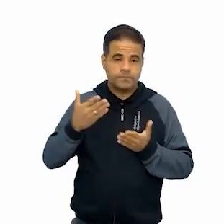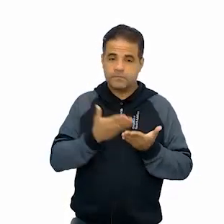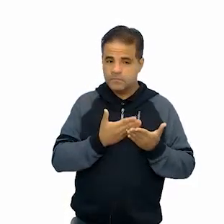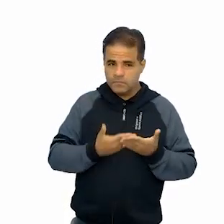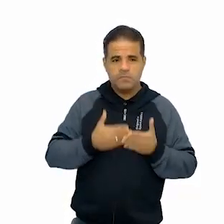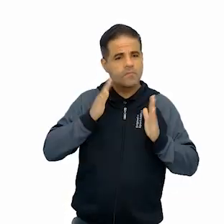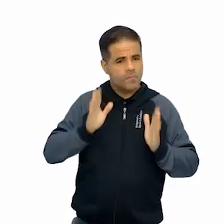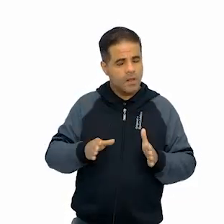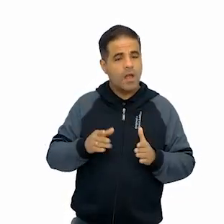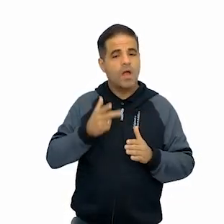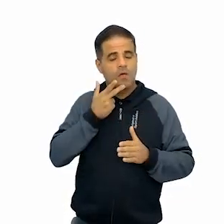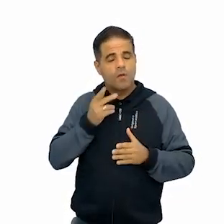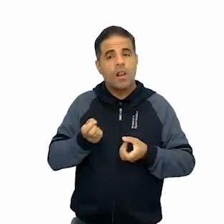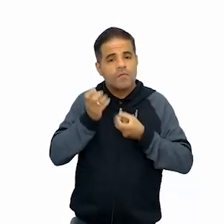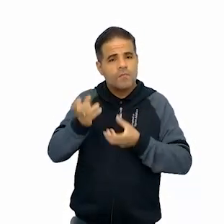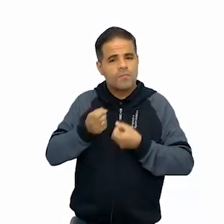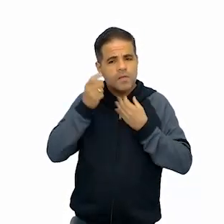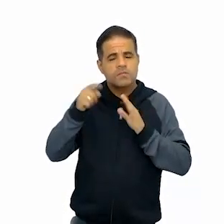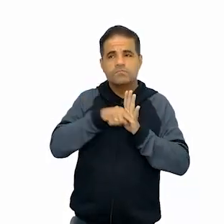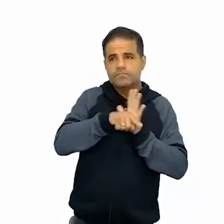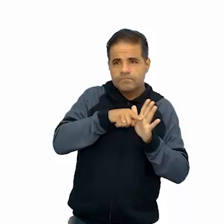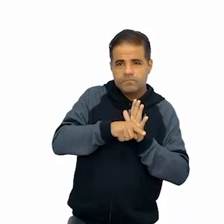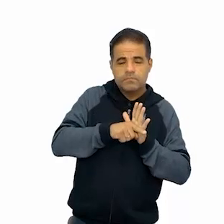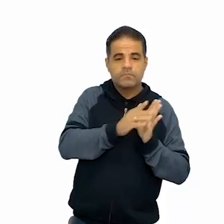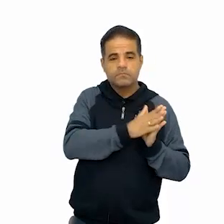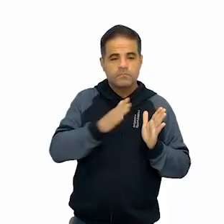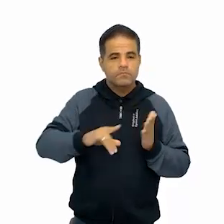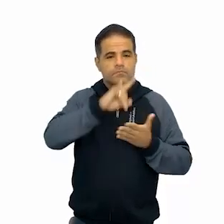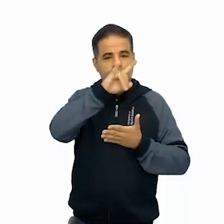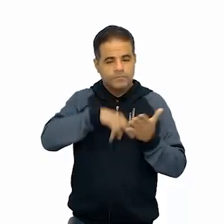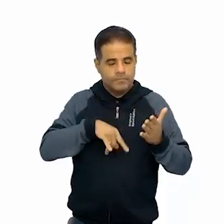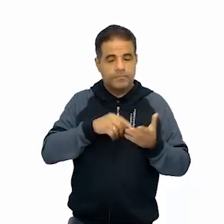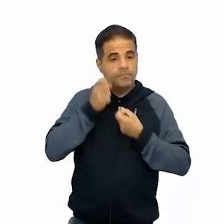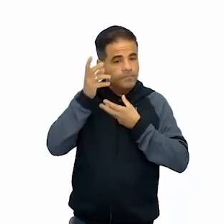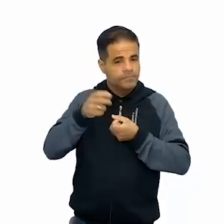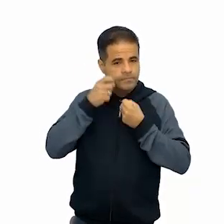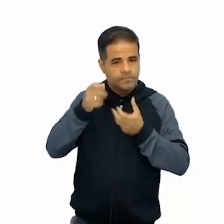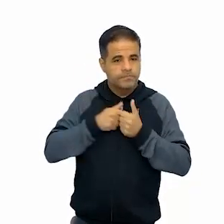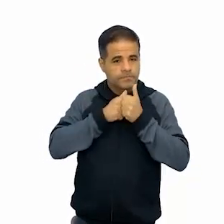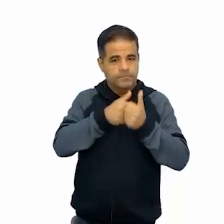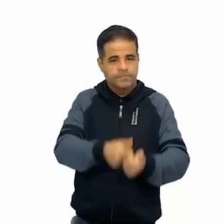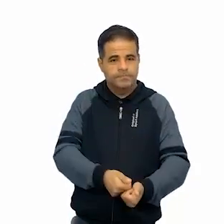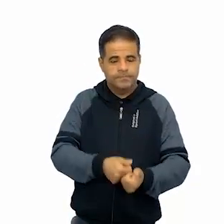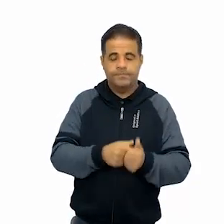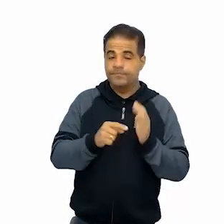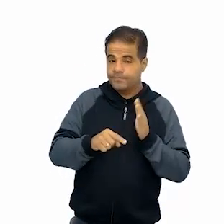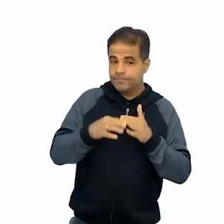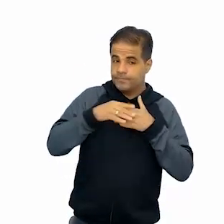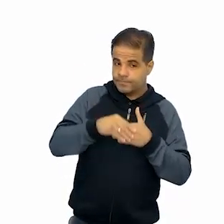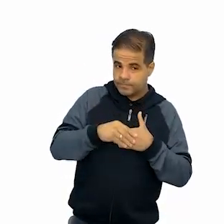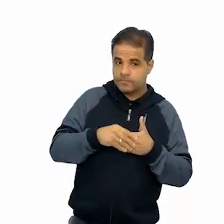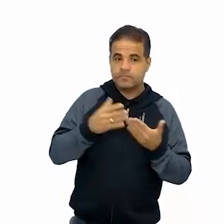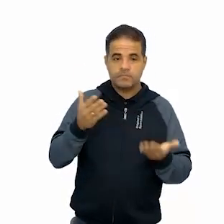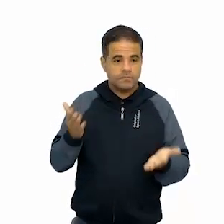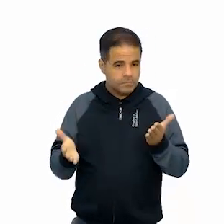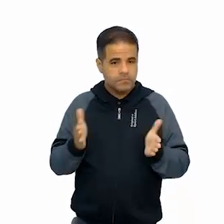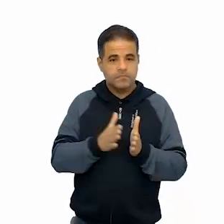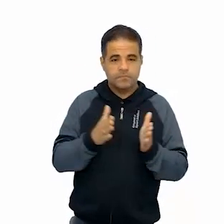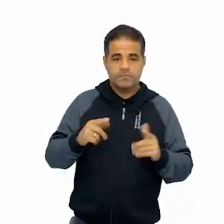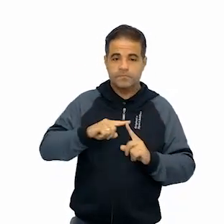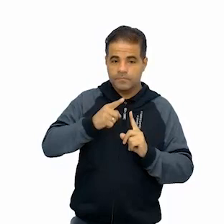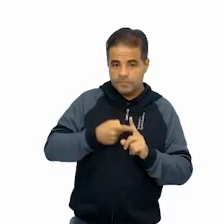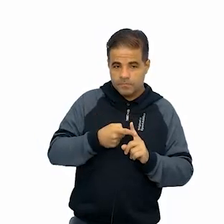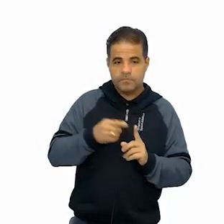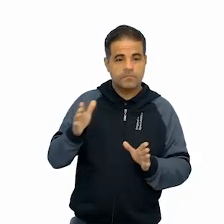estudantes já levantam as informações para a escrita da ficha com os dados que a compõem: comprimento, peso, tempo de